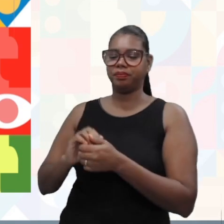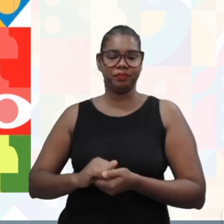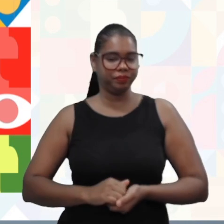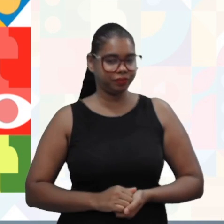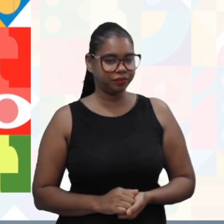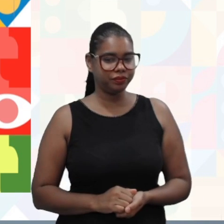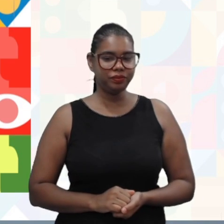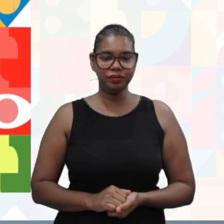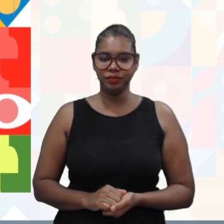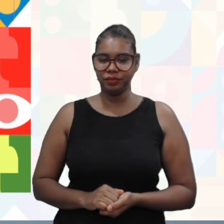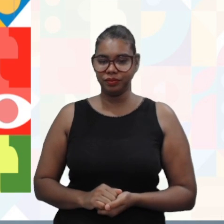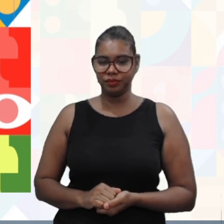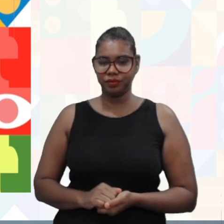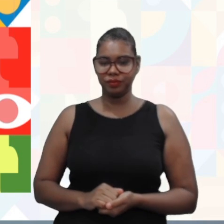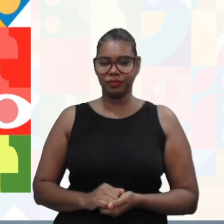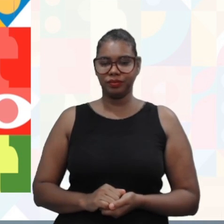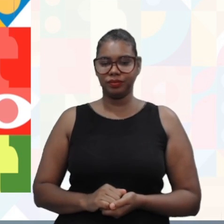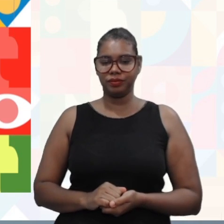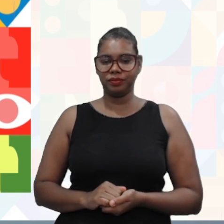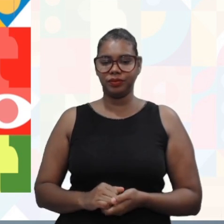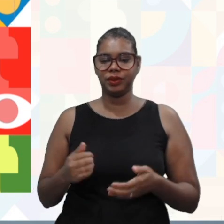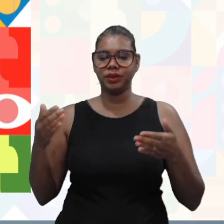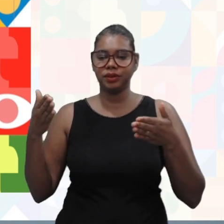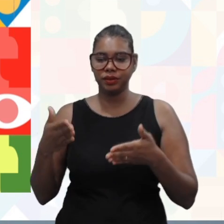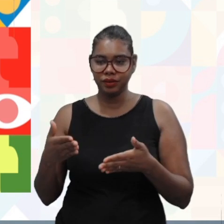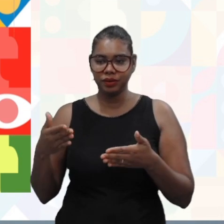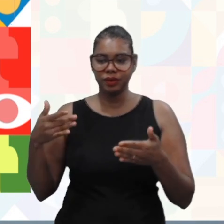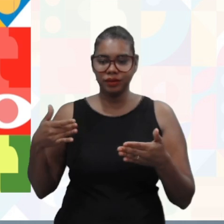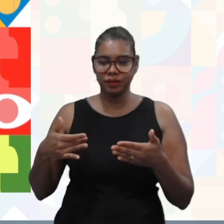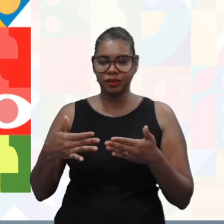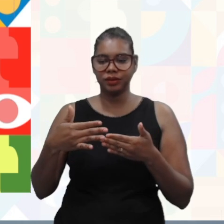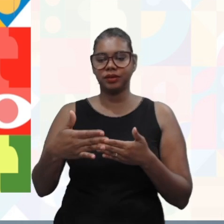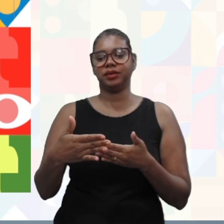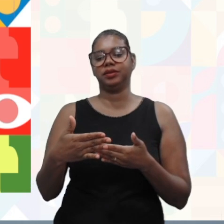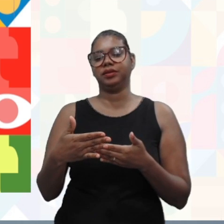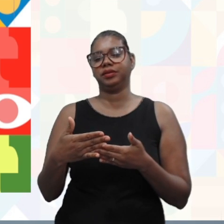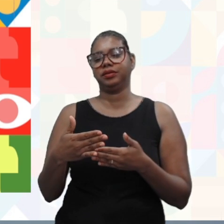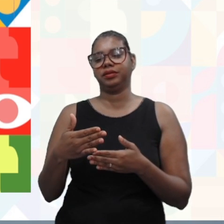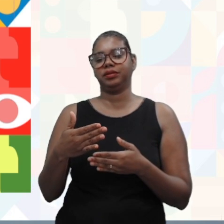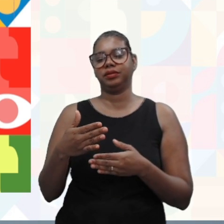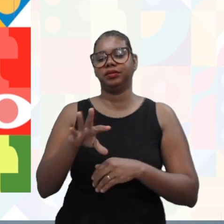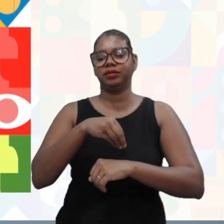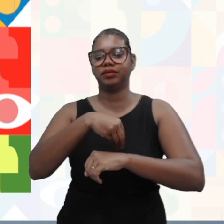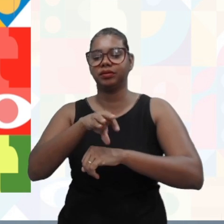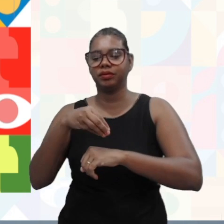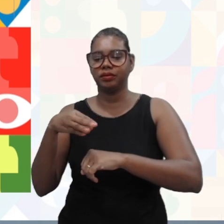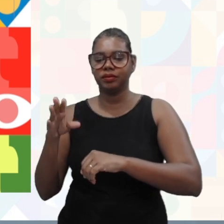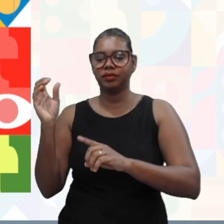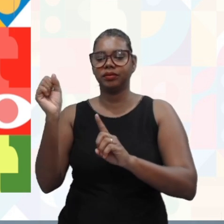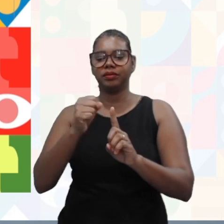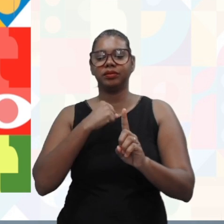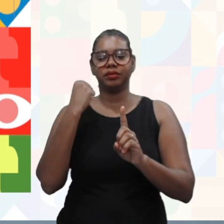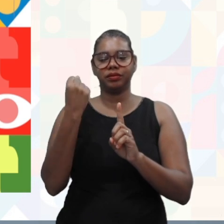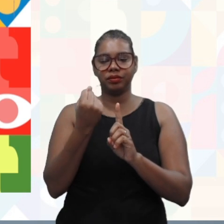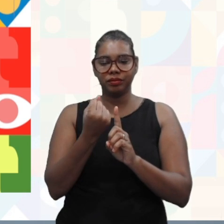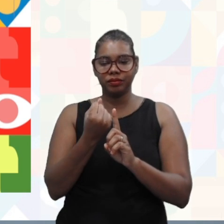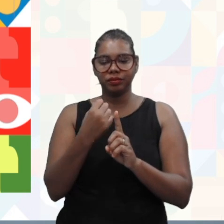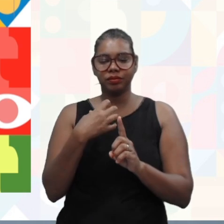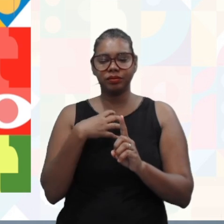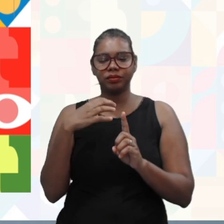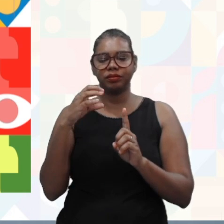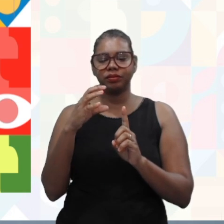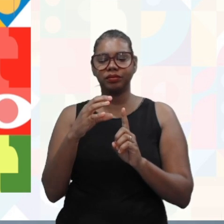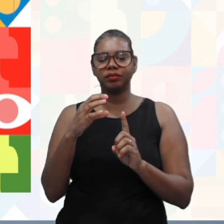segundo essa abordagem que vem a partir da contribuição também do campo da sociologia, para a gente pensar